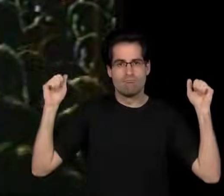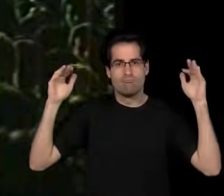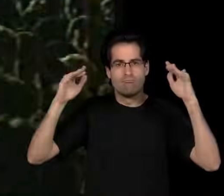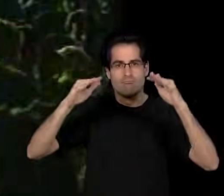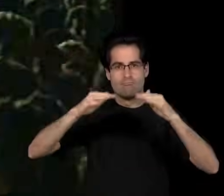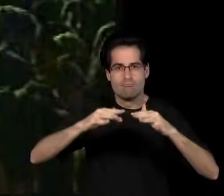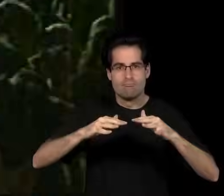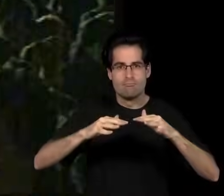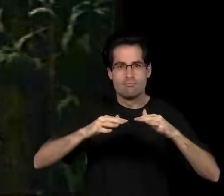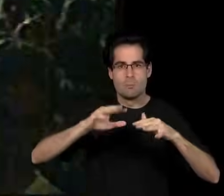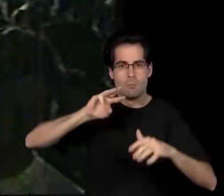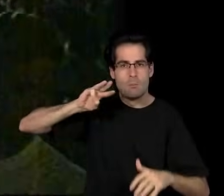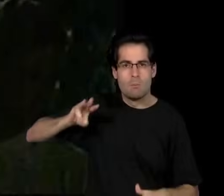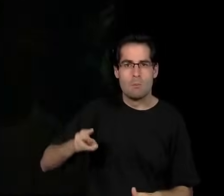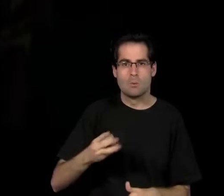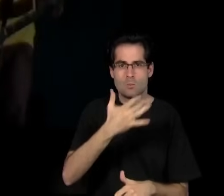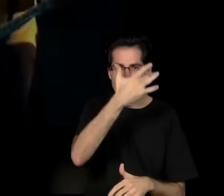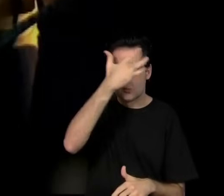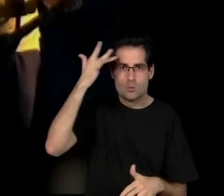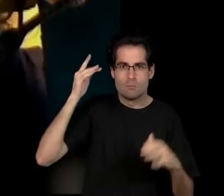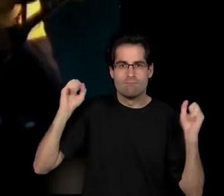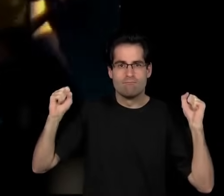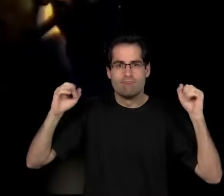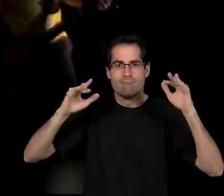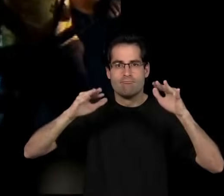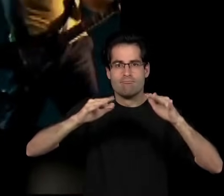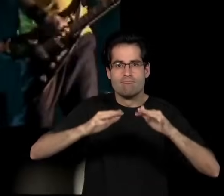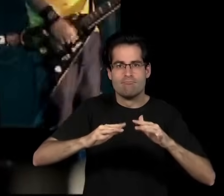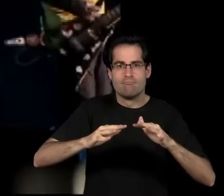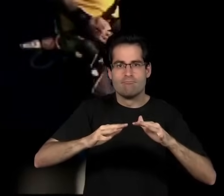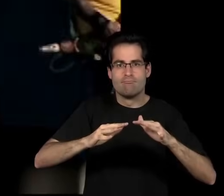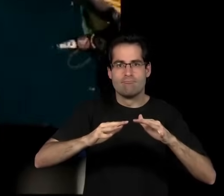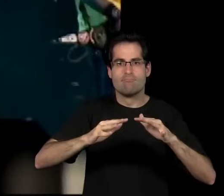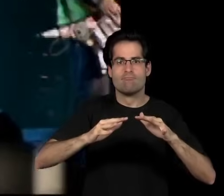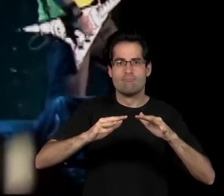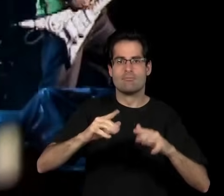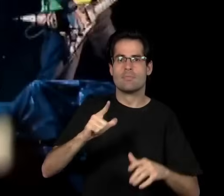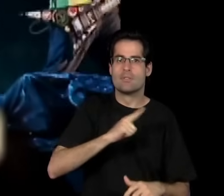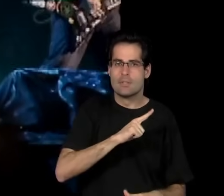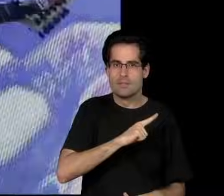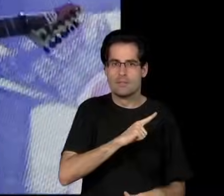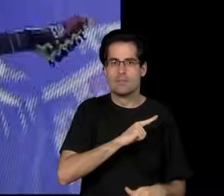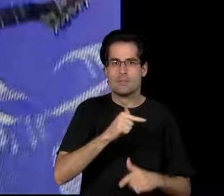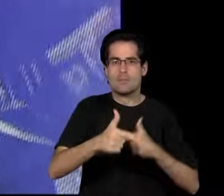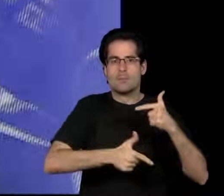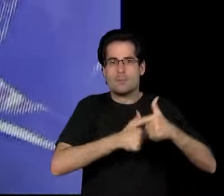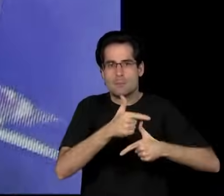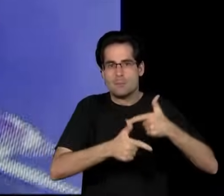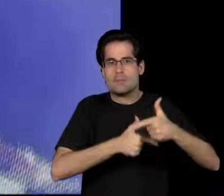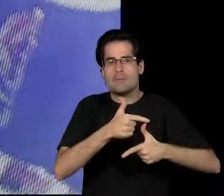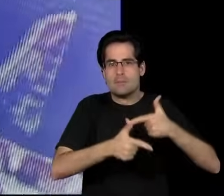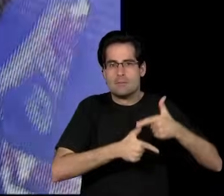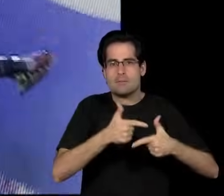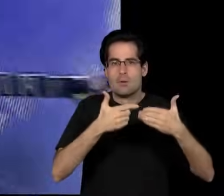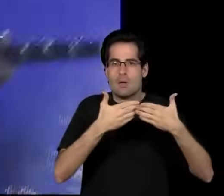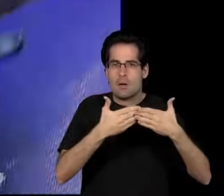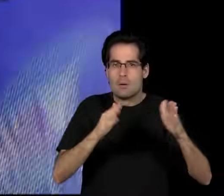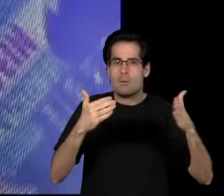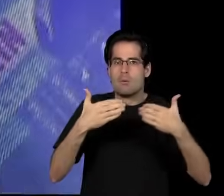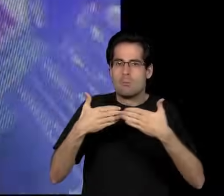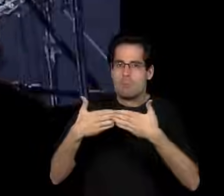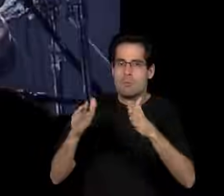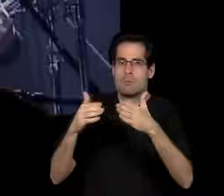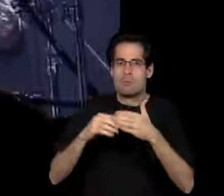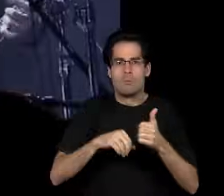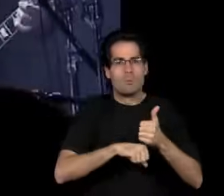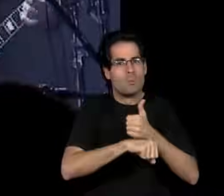de pessoas. Eventos que abriram um vasto campo de trabalho também para técnicos e prestadores